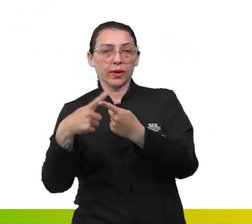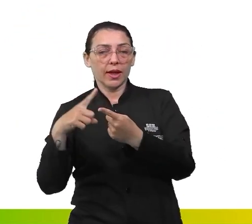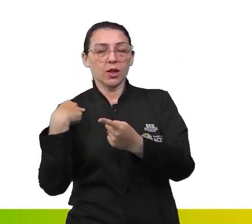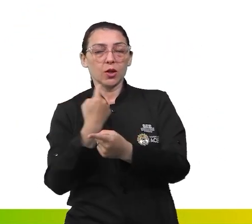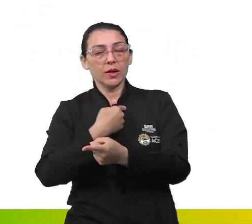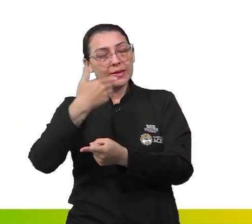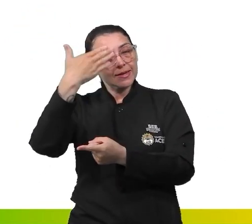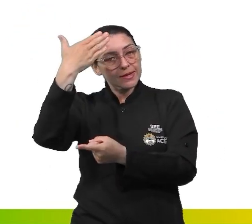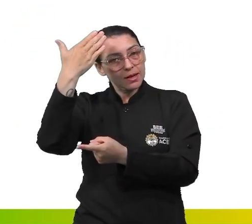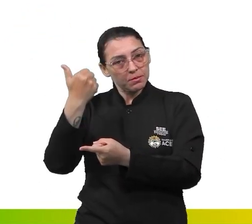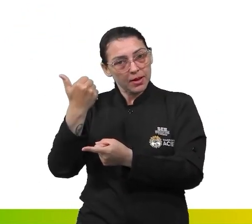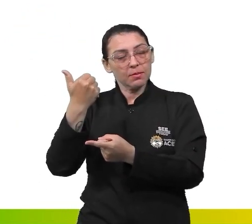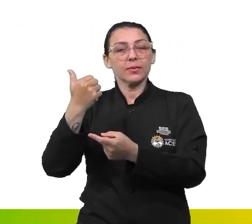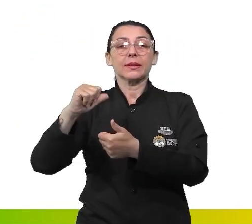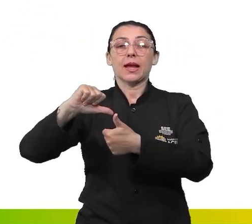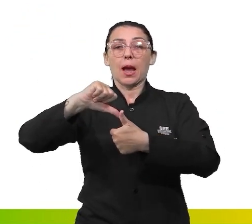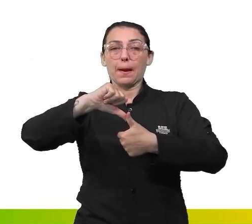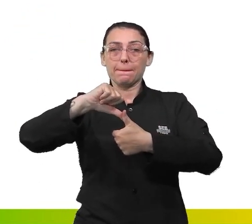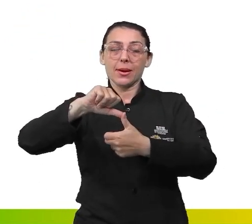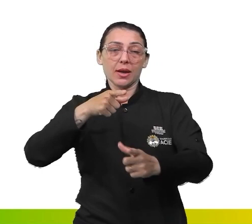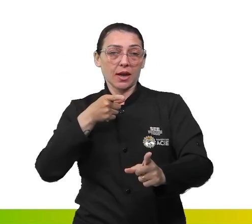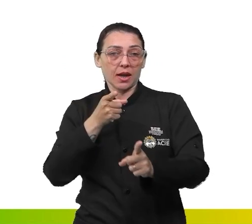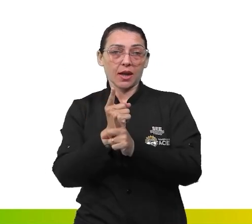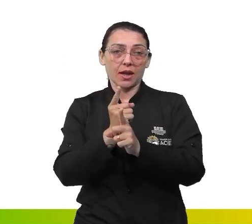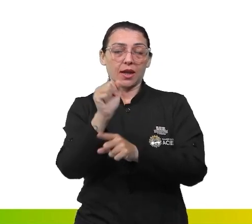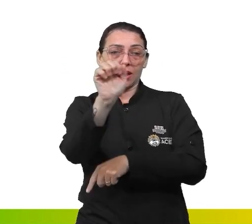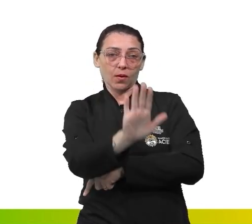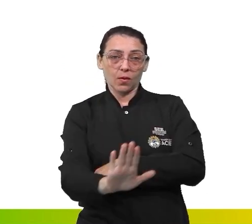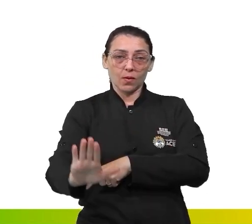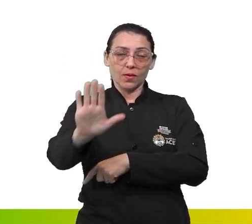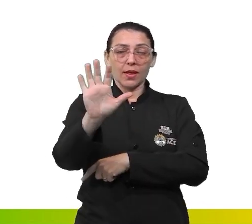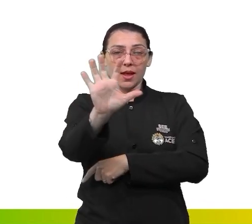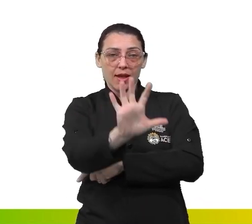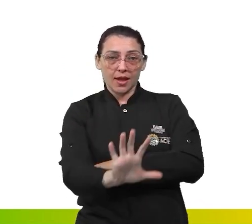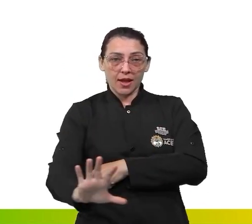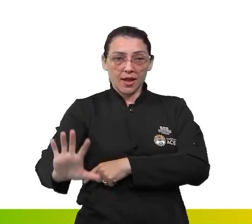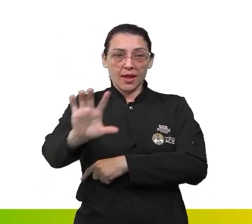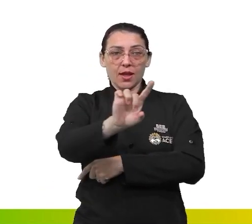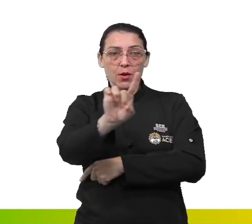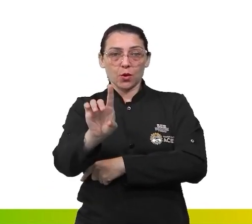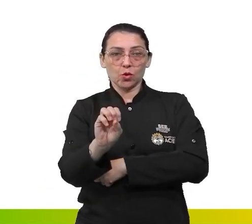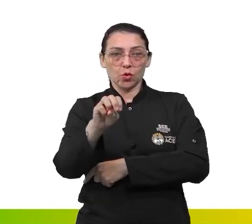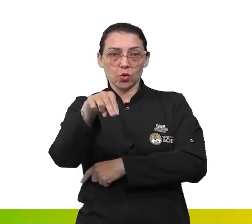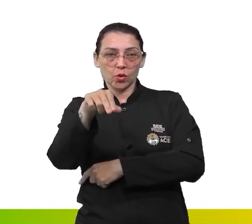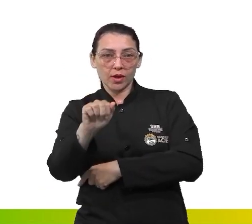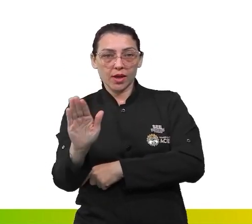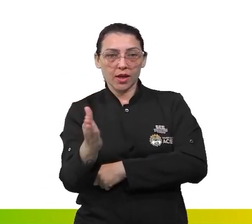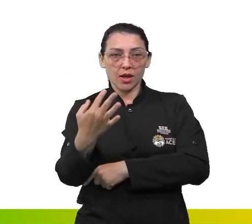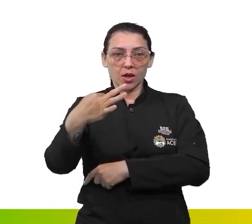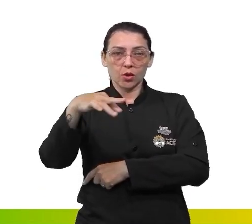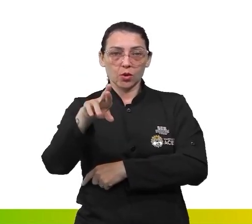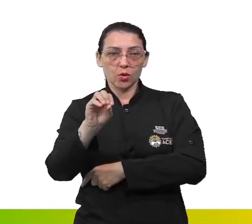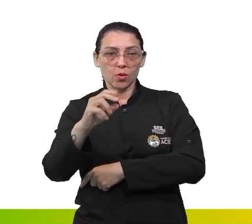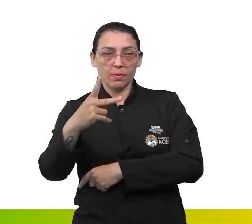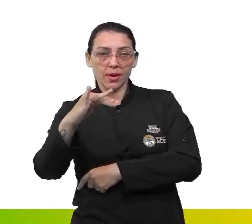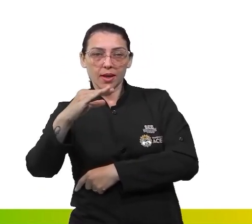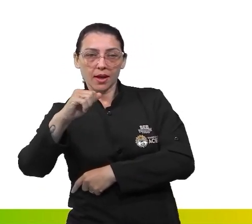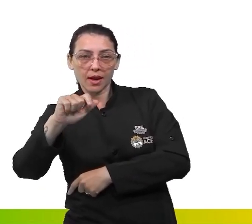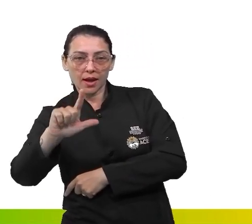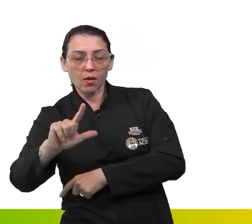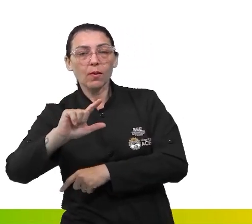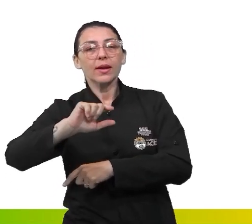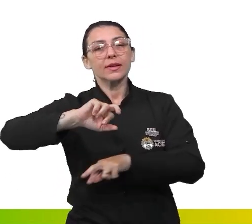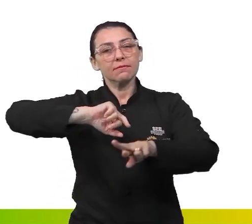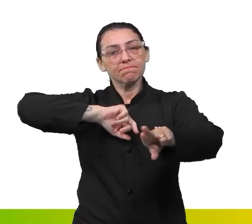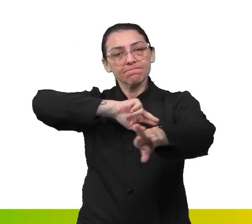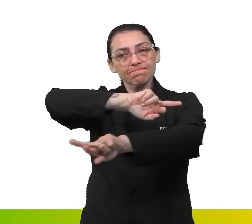sabe aí que grande parte da América está localizada na região que nós chamamos de zona tropical. Logo, essa